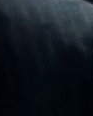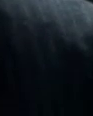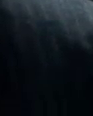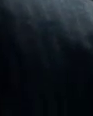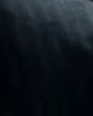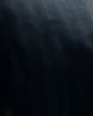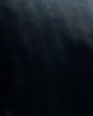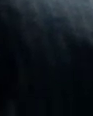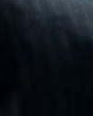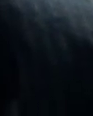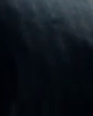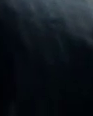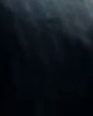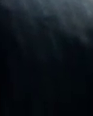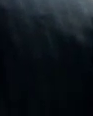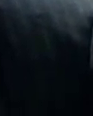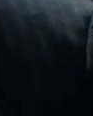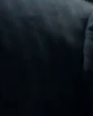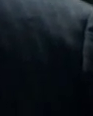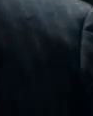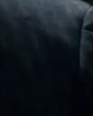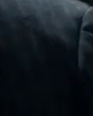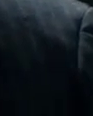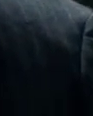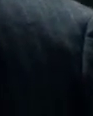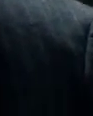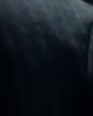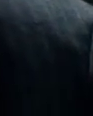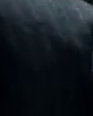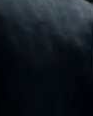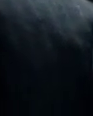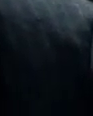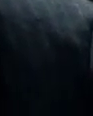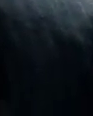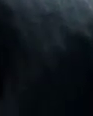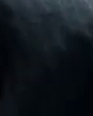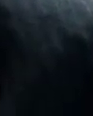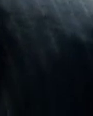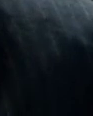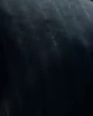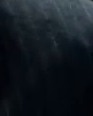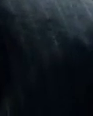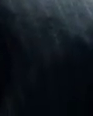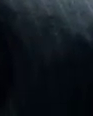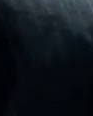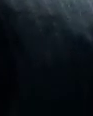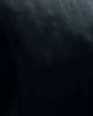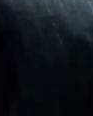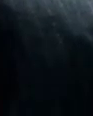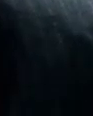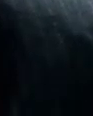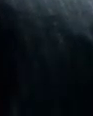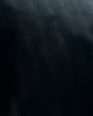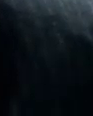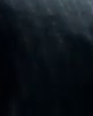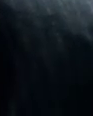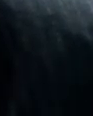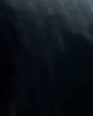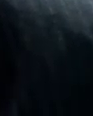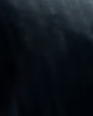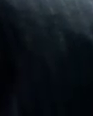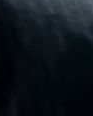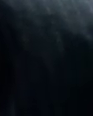foi construído um condomínio, ali vizinho, em Boa Esperança, e não foi aumentado uma equipe de